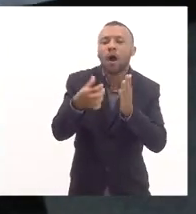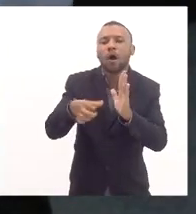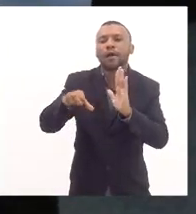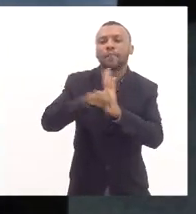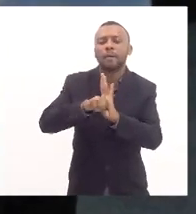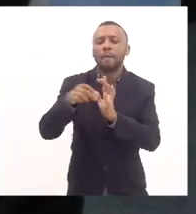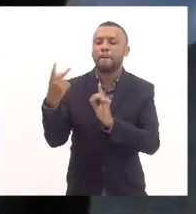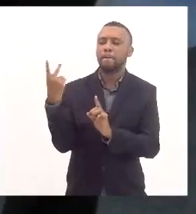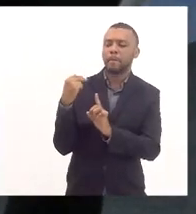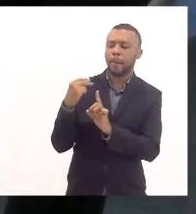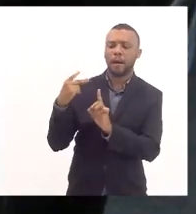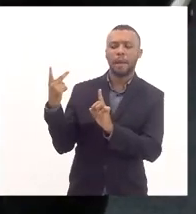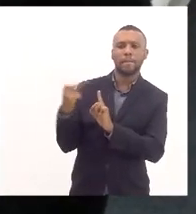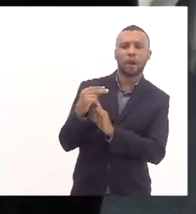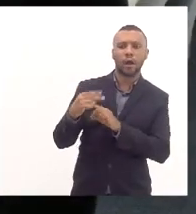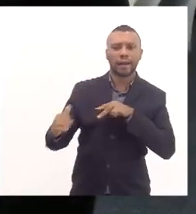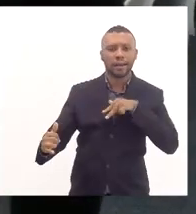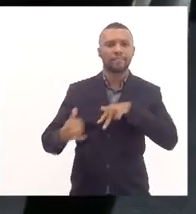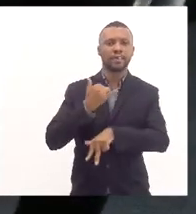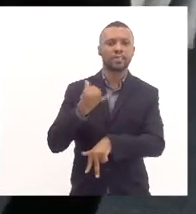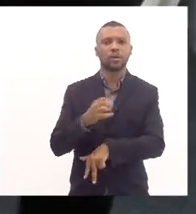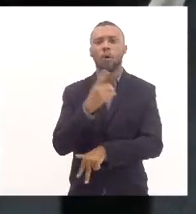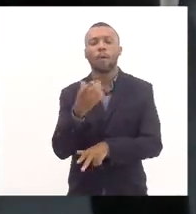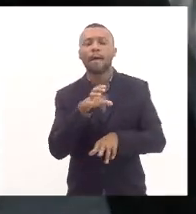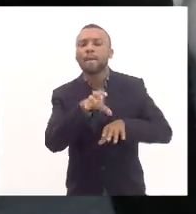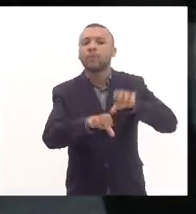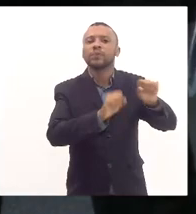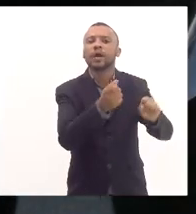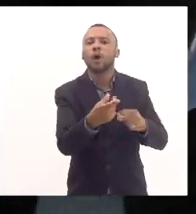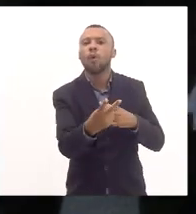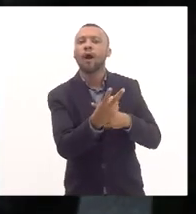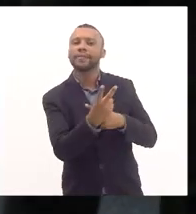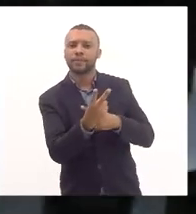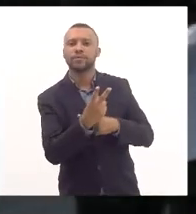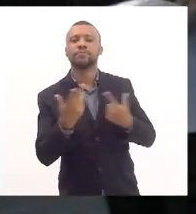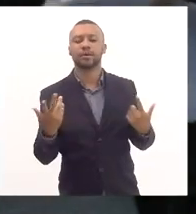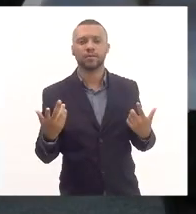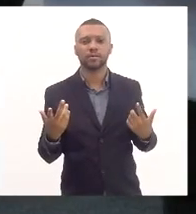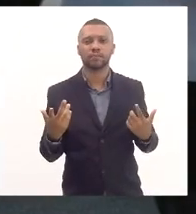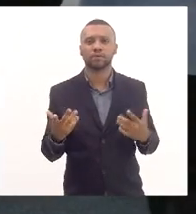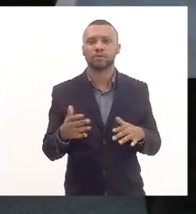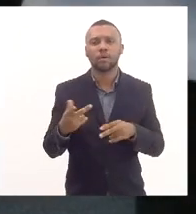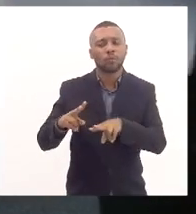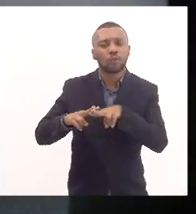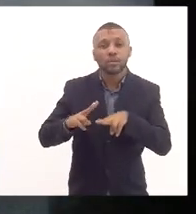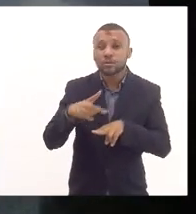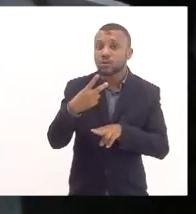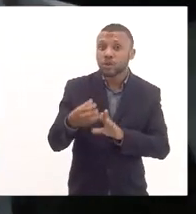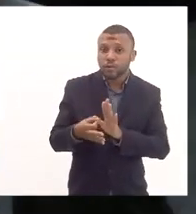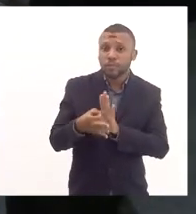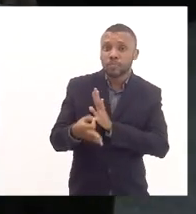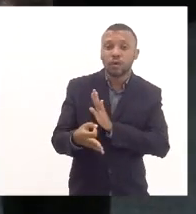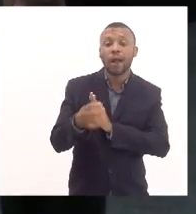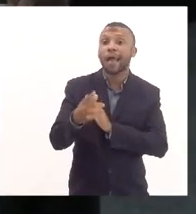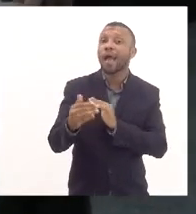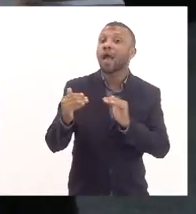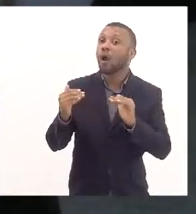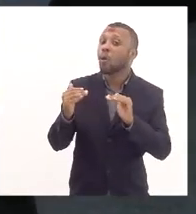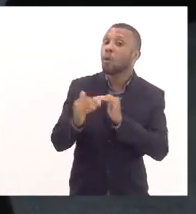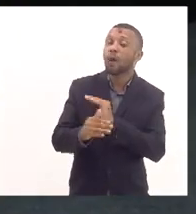do qual é vítima ou então para buscar um atendimento por isso o nosso parecer é